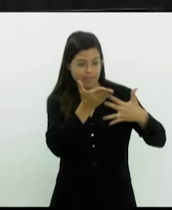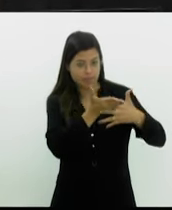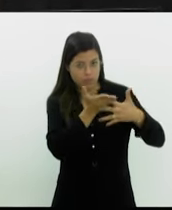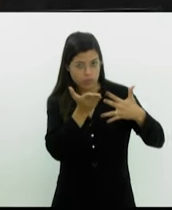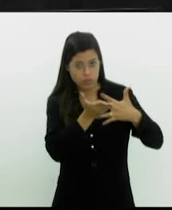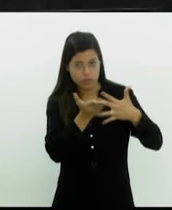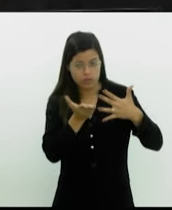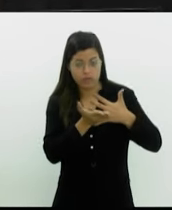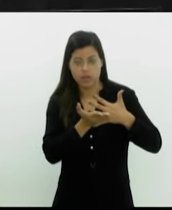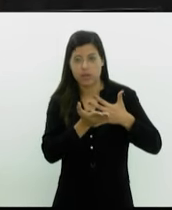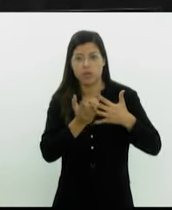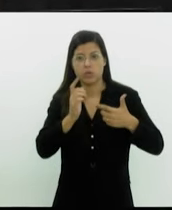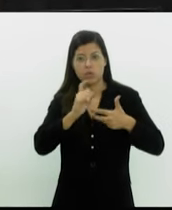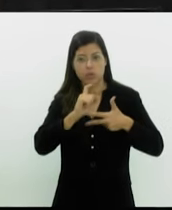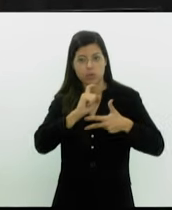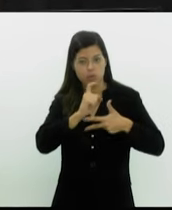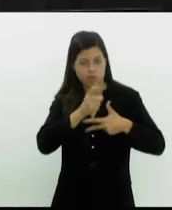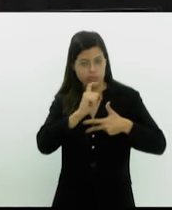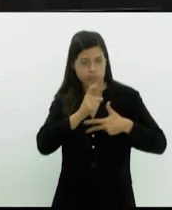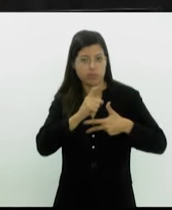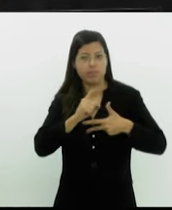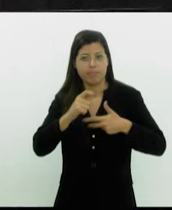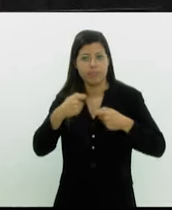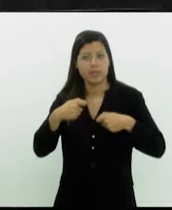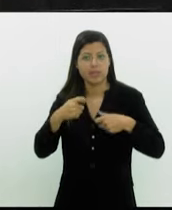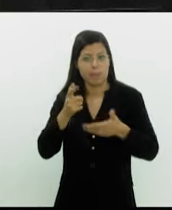Poder Executivo é devedor.